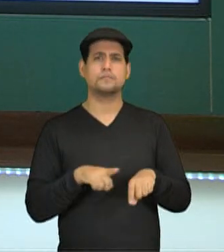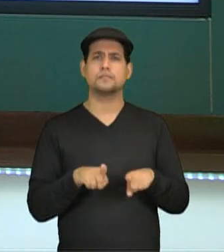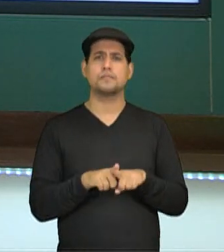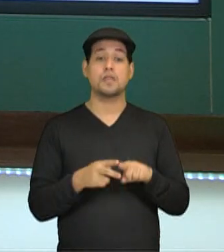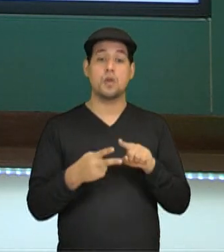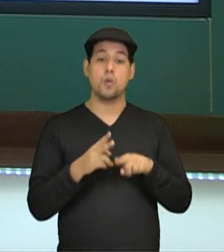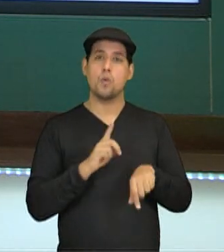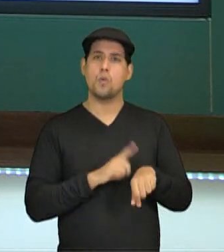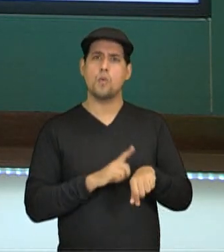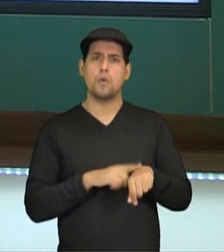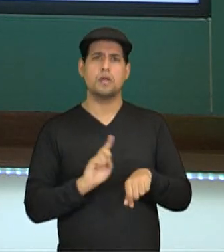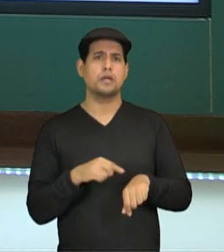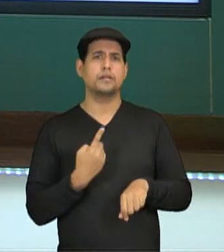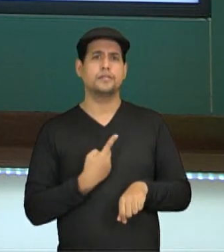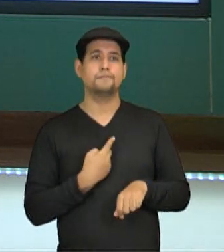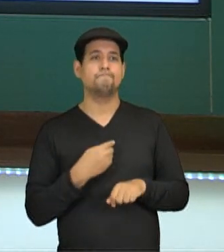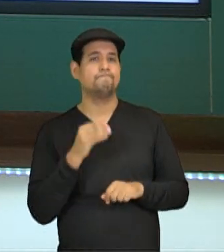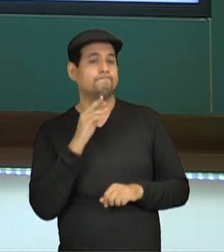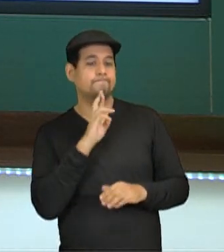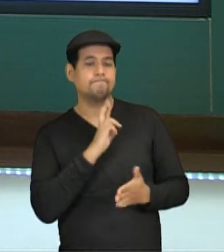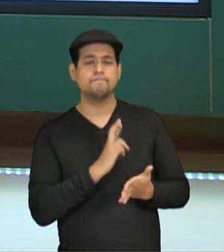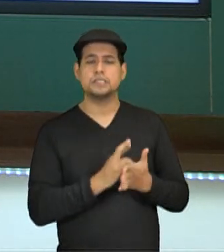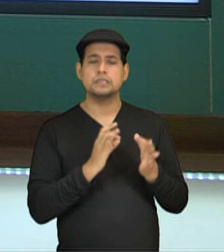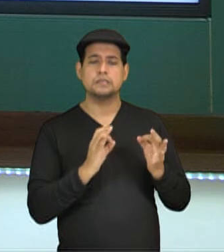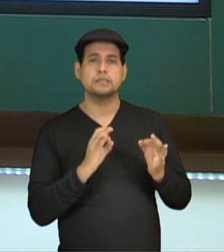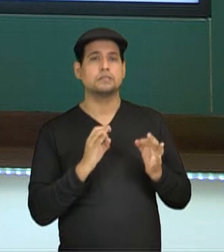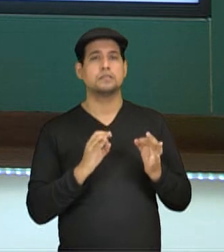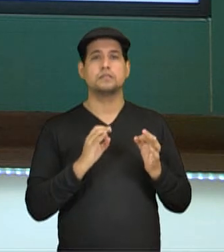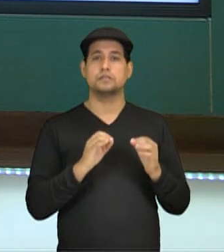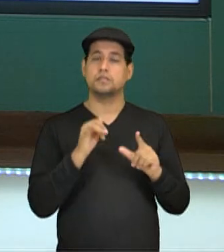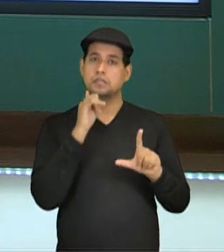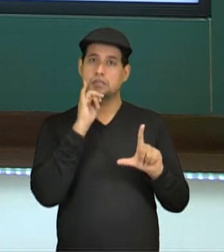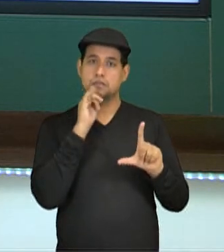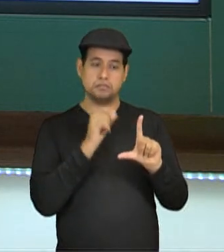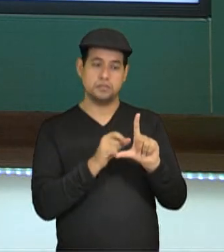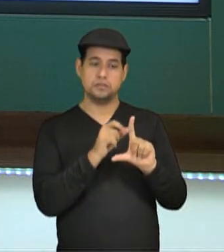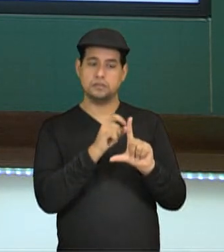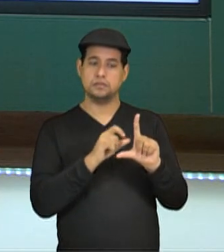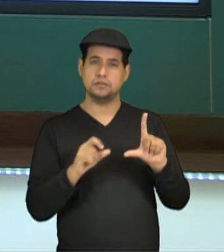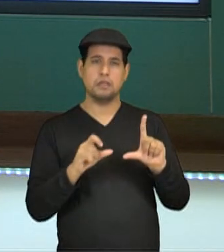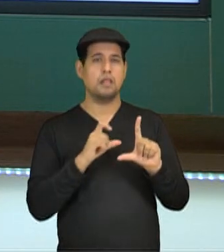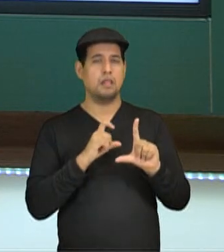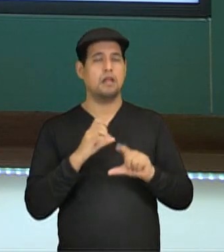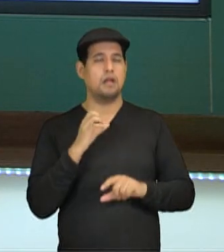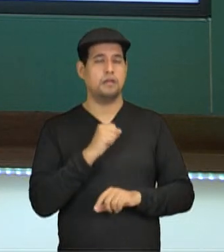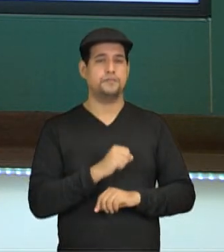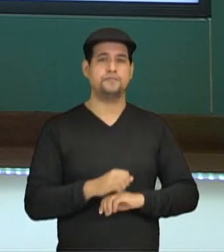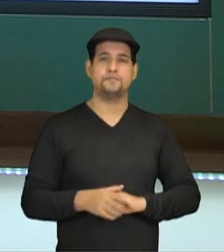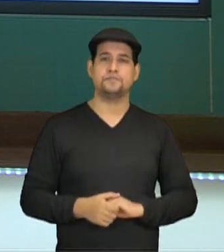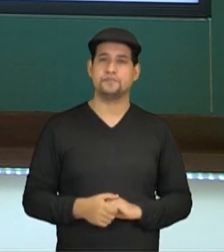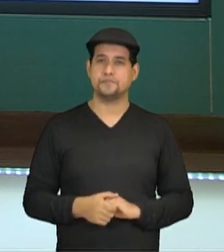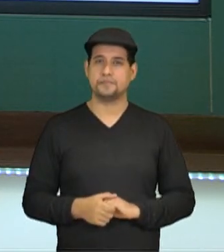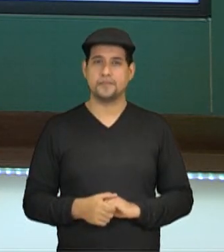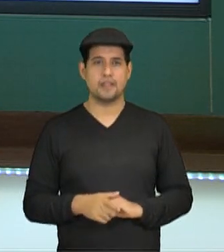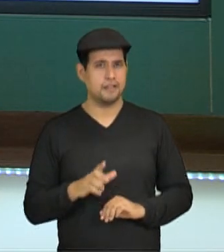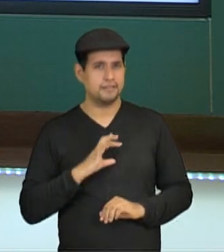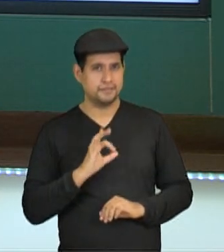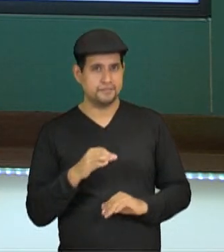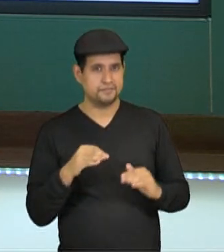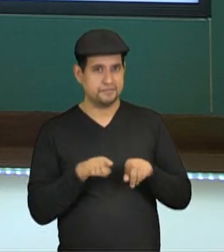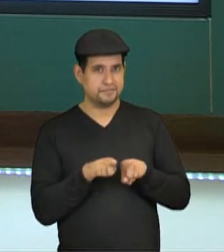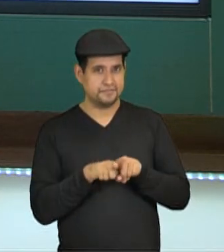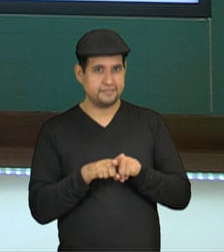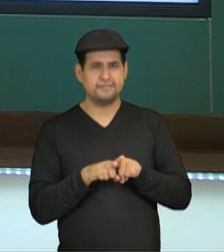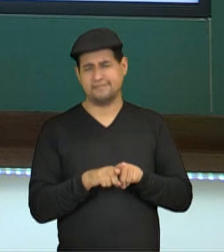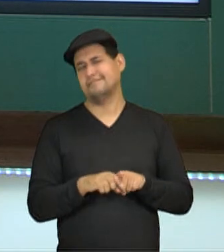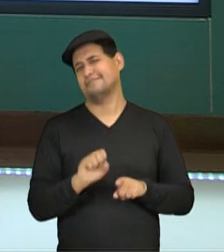do horário a gente vai atrás da correspondência no eixo vertical, que é o eixo da temperatura. Tá bom? Deu isso teu?